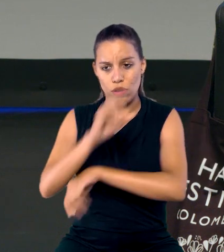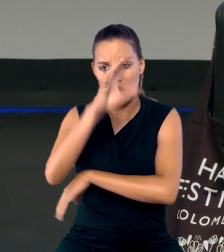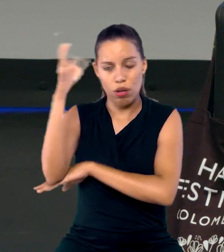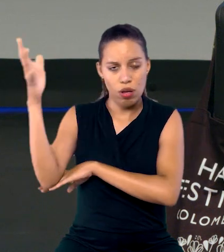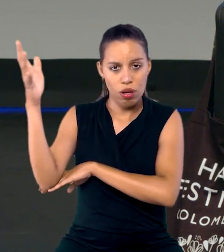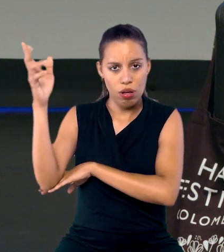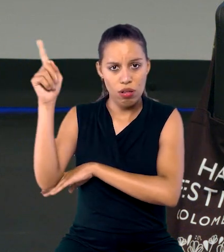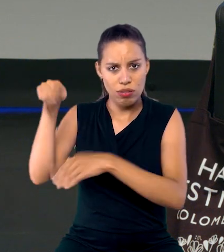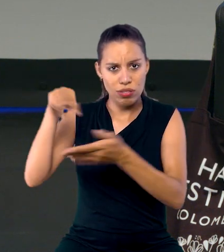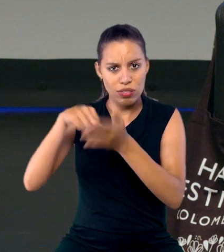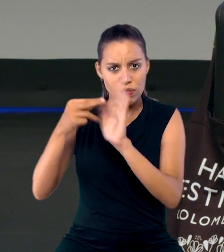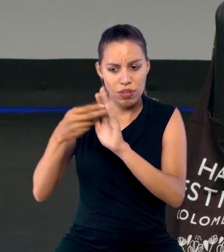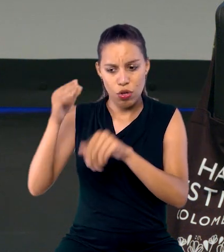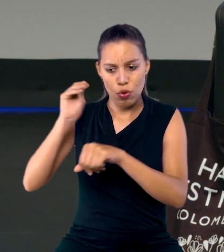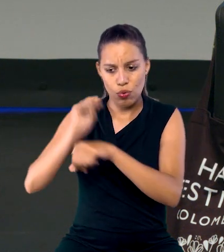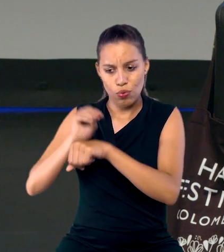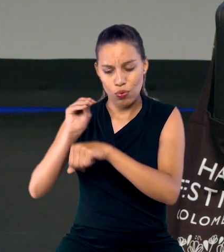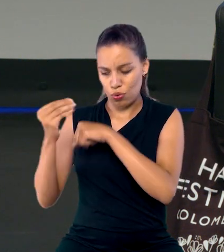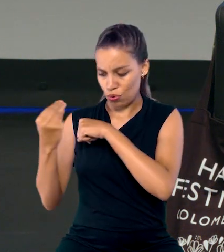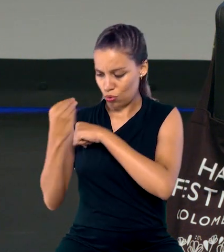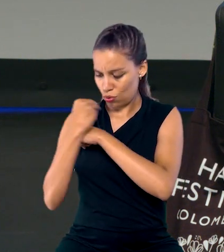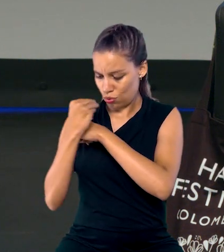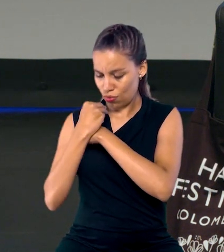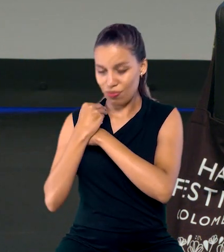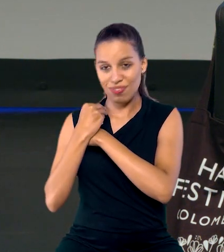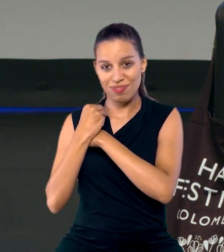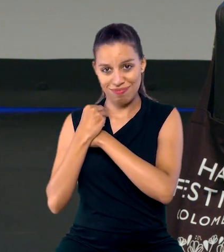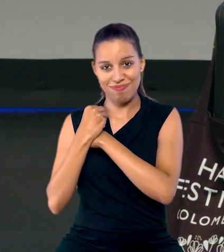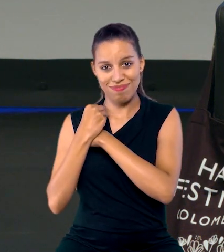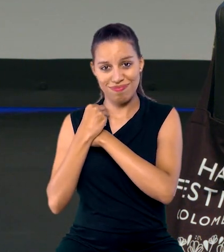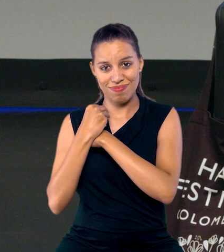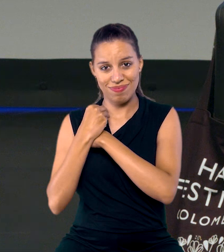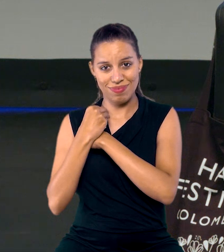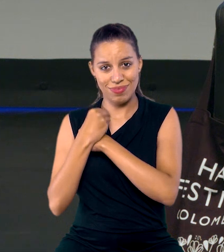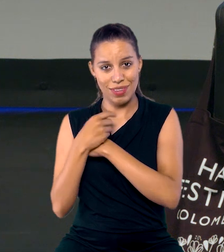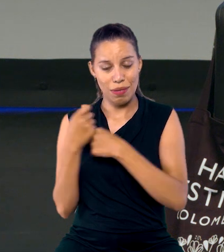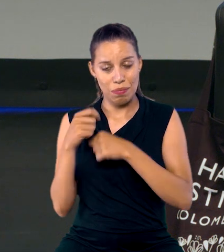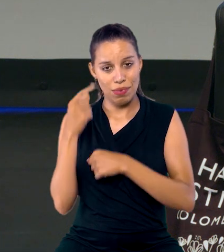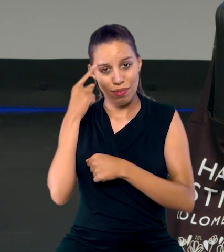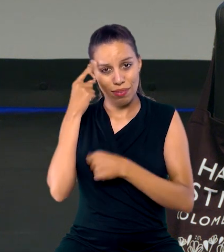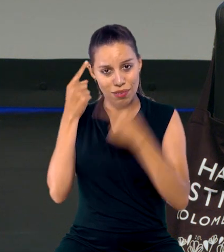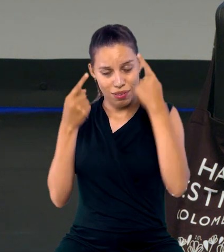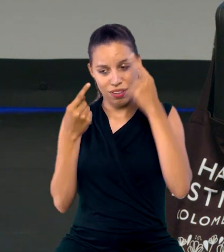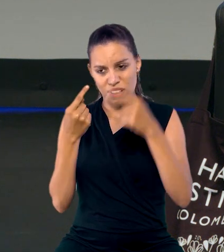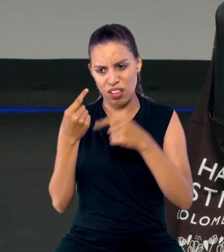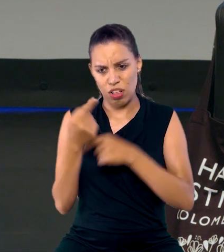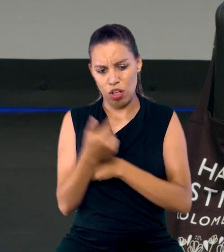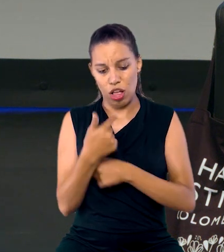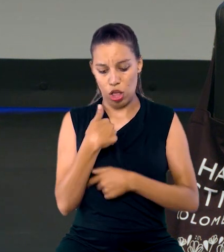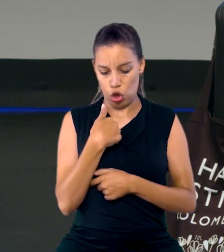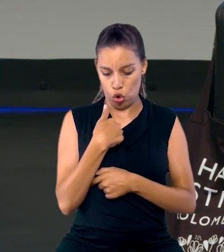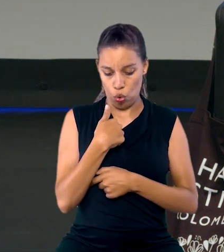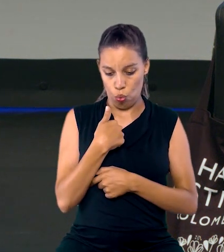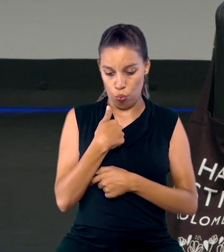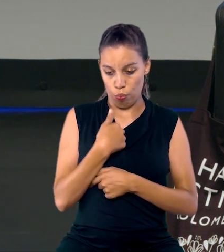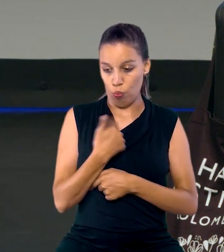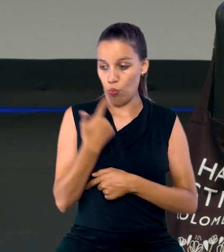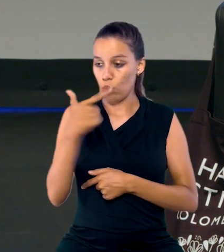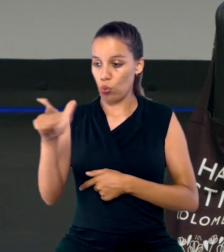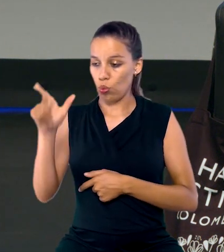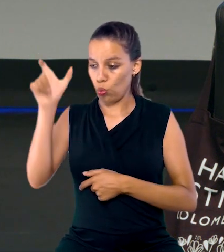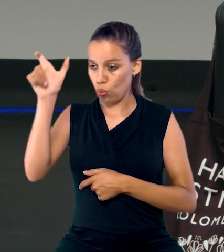um autocuidado, né? E isso precisa romper essa ideia de eu e o outro,